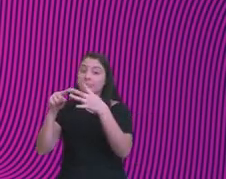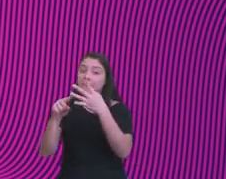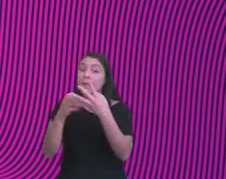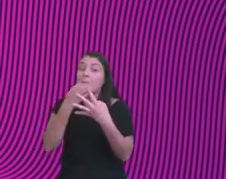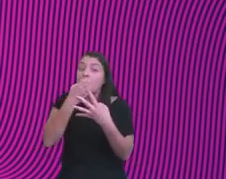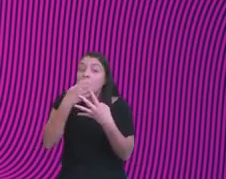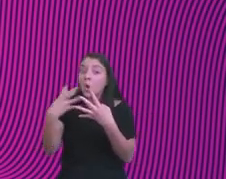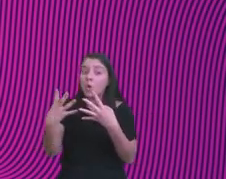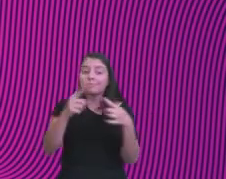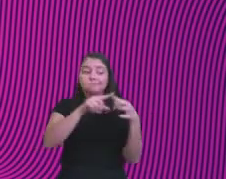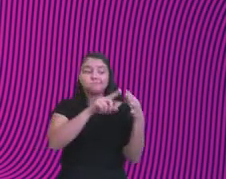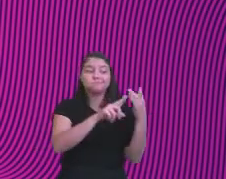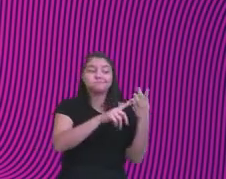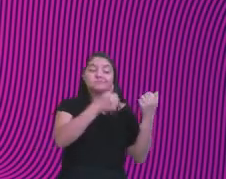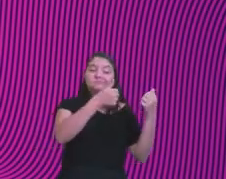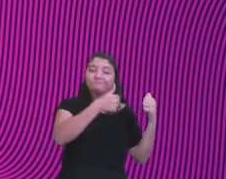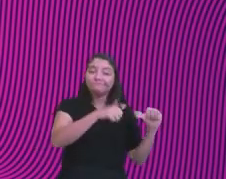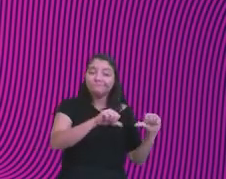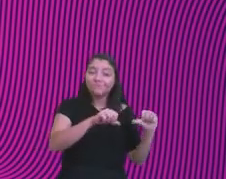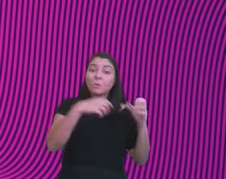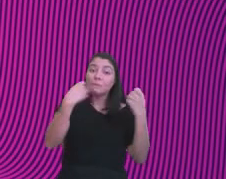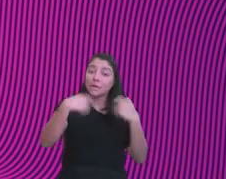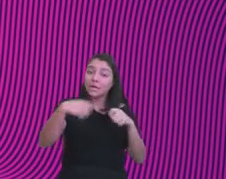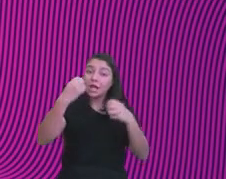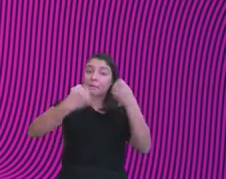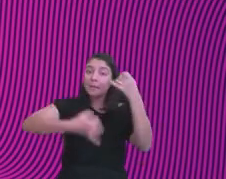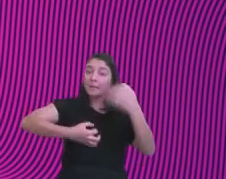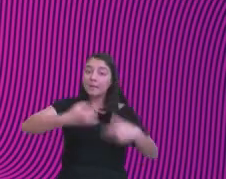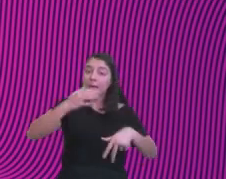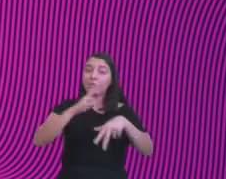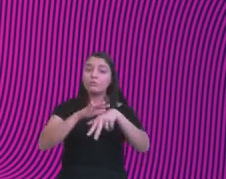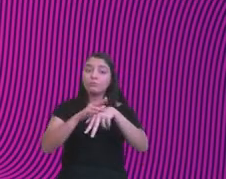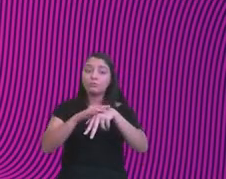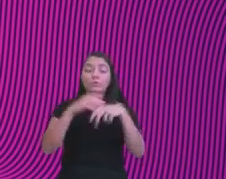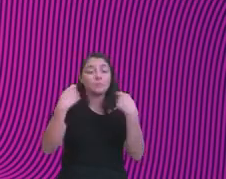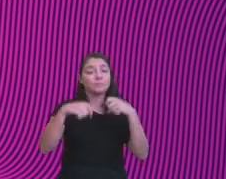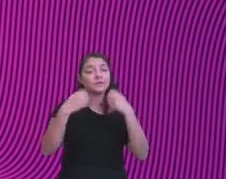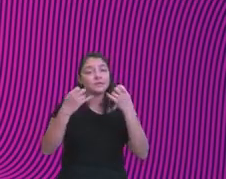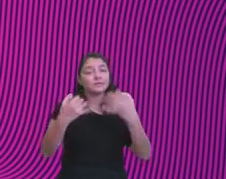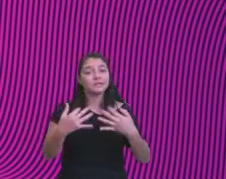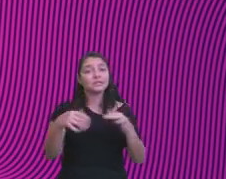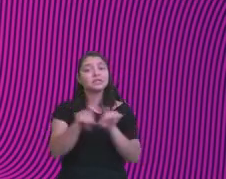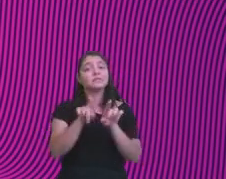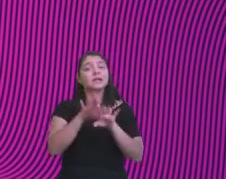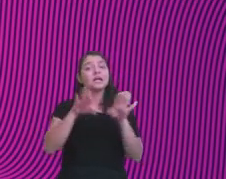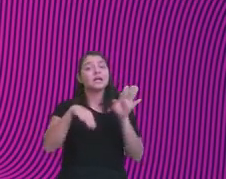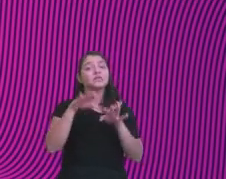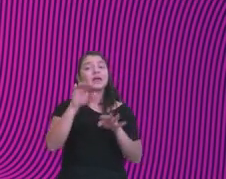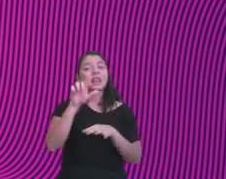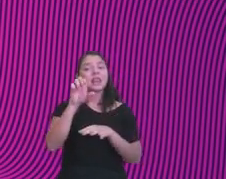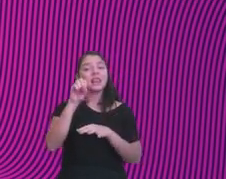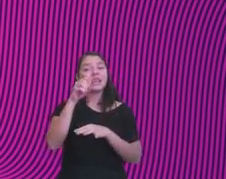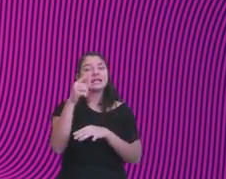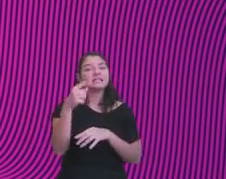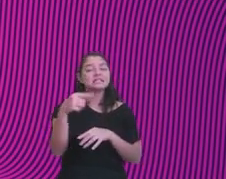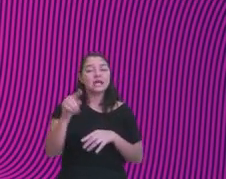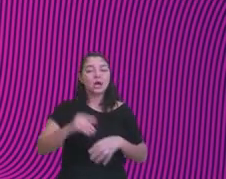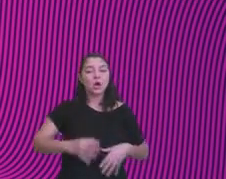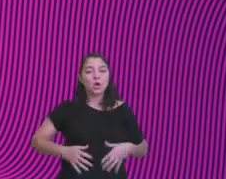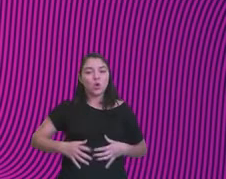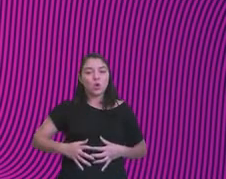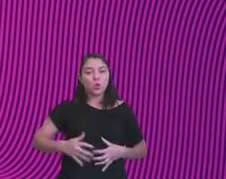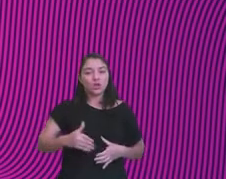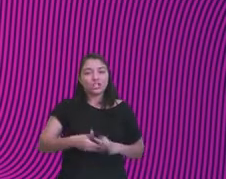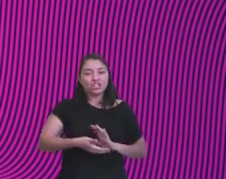gente avalia uma lesão que não é tão próxima da borda anal, não implica em uma amputação abdominoperineal de reto,